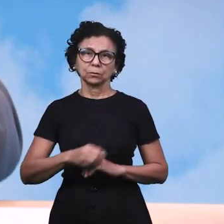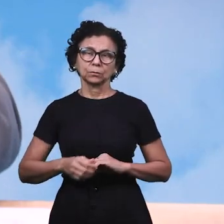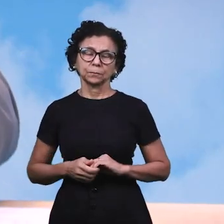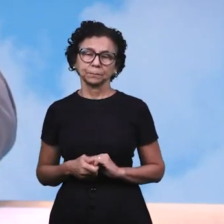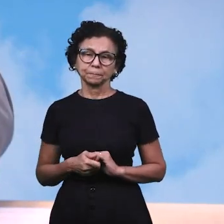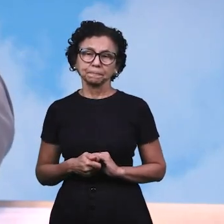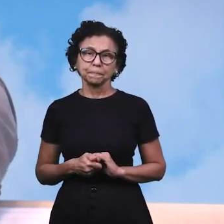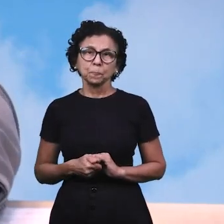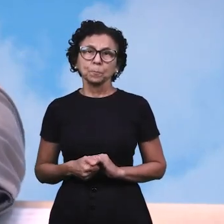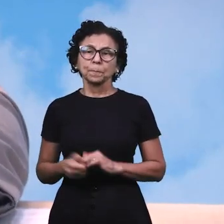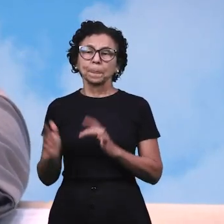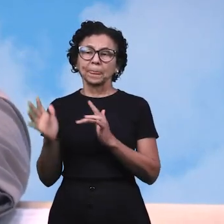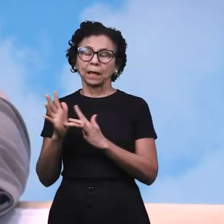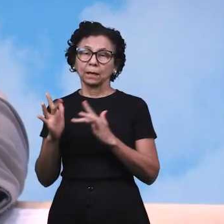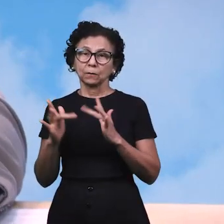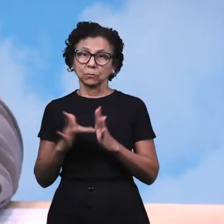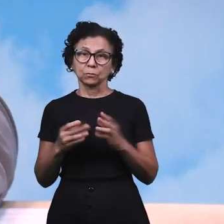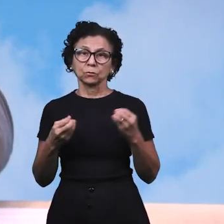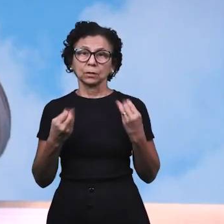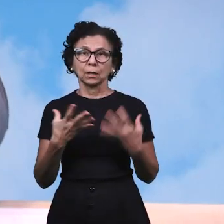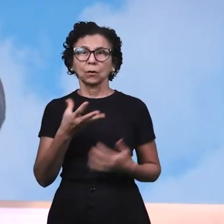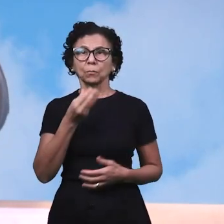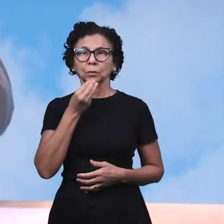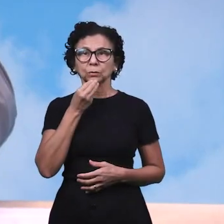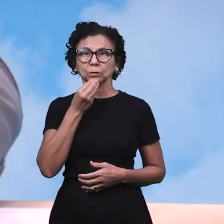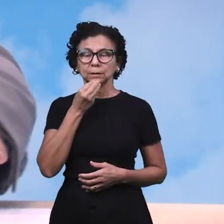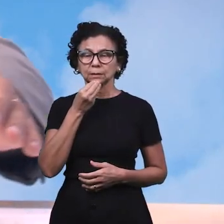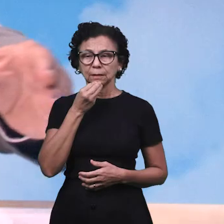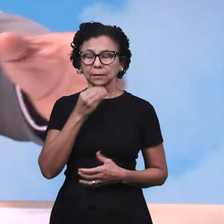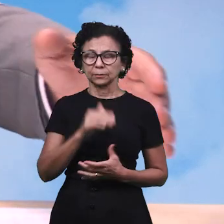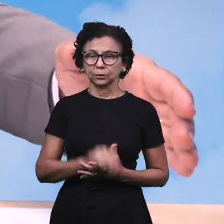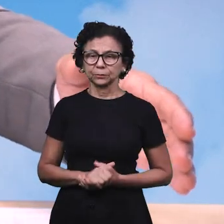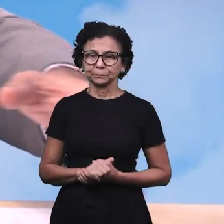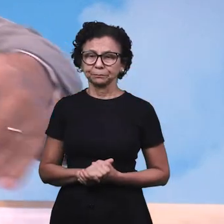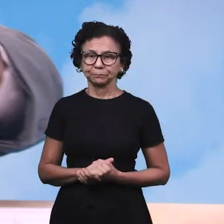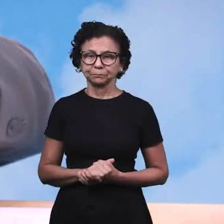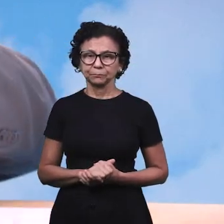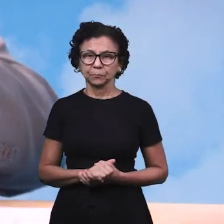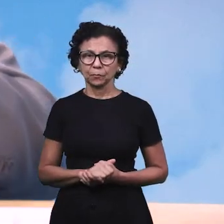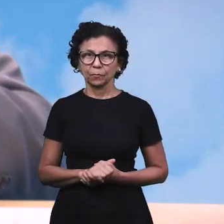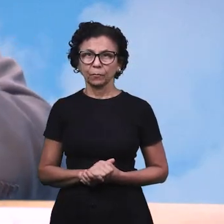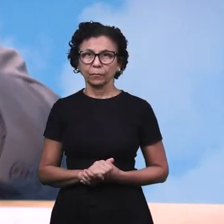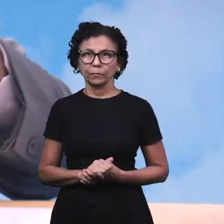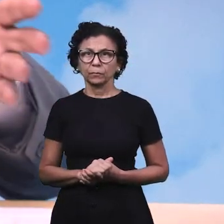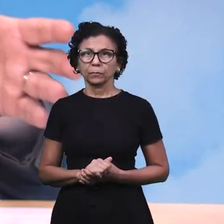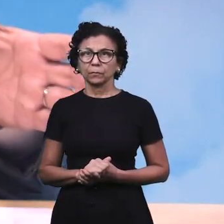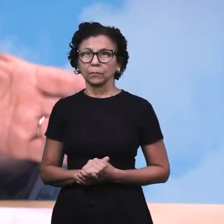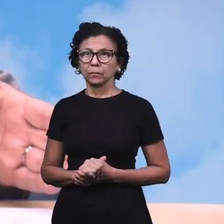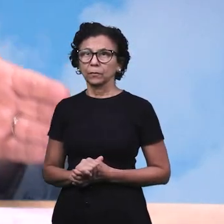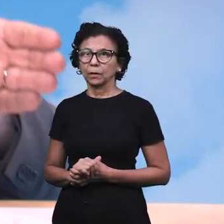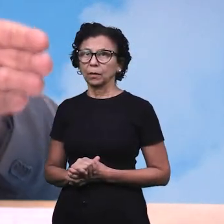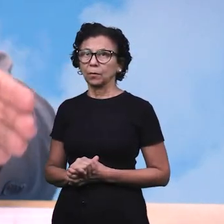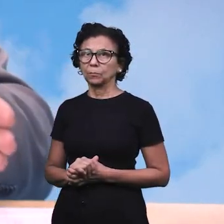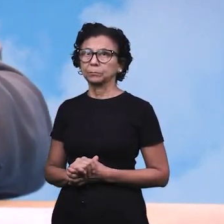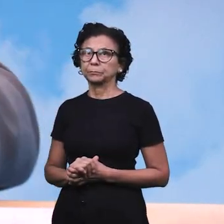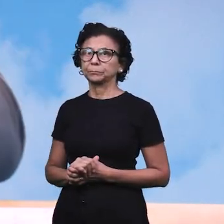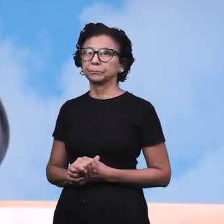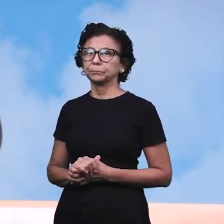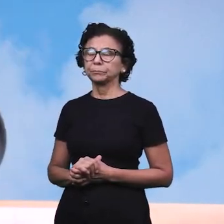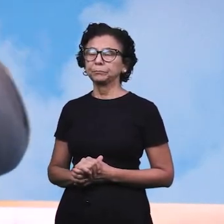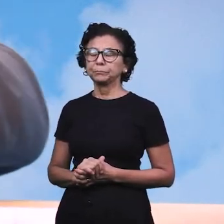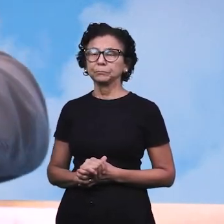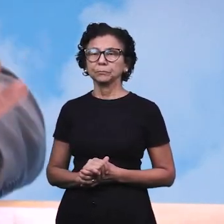nos dá uma oportunidade daquilo que Deus faz. É outro texto, mas é Deus que faz o homem,